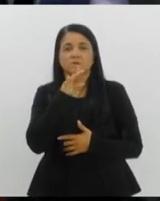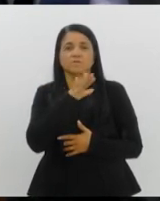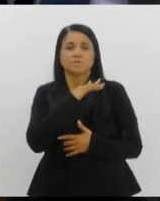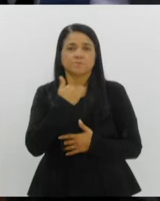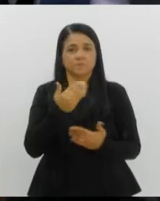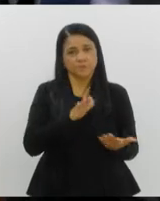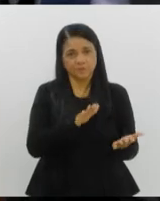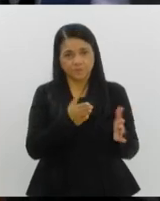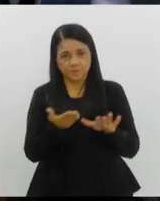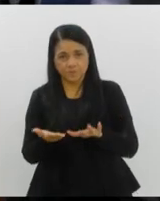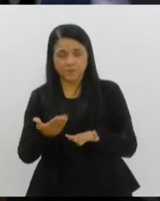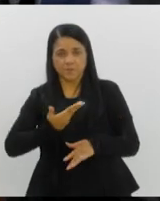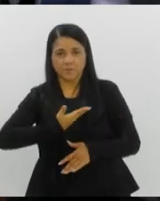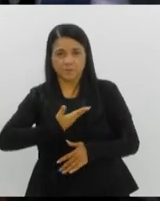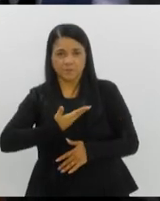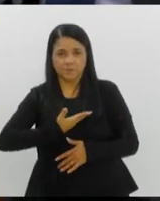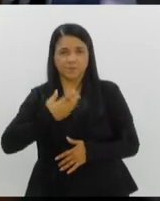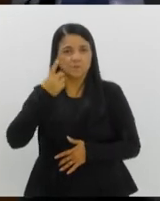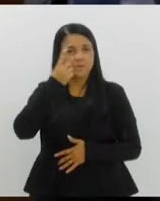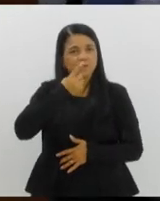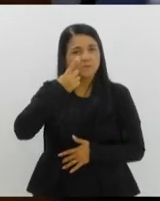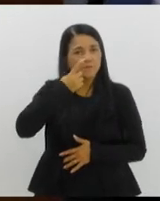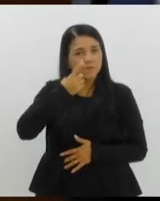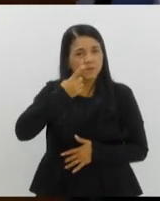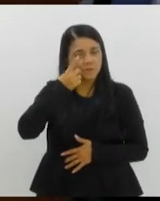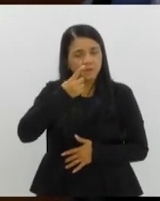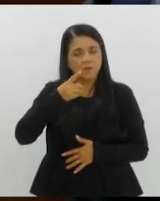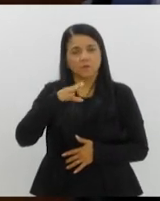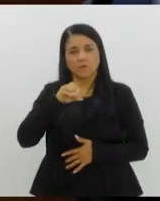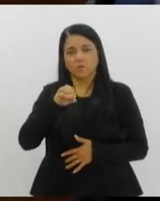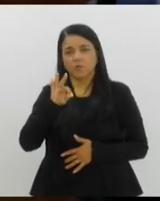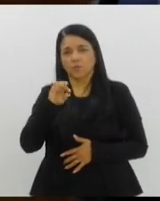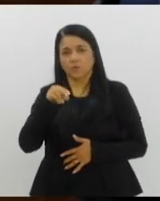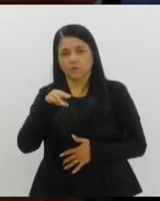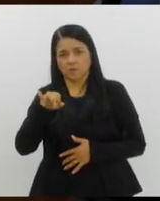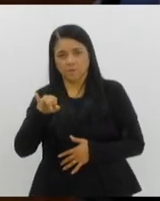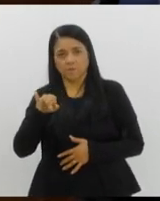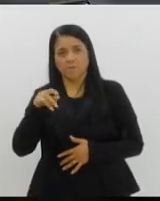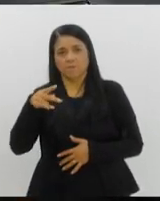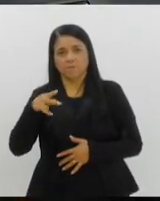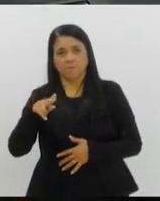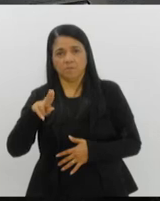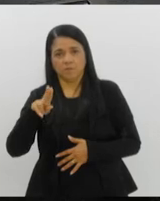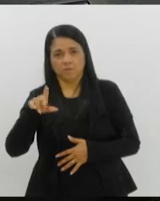falecimento do nosso amigo, nosso querido irmão, deputado Otoni de Paula.